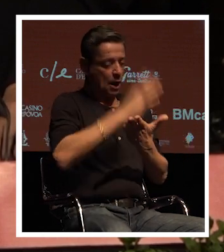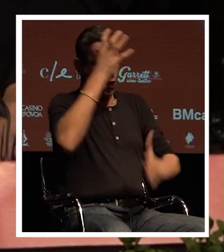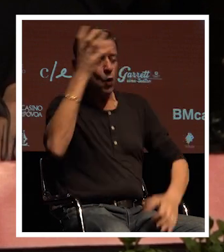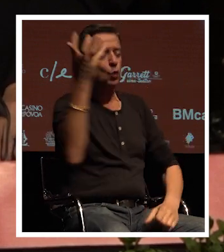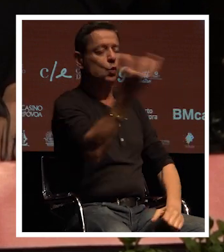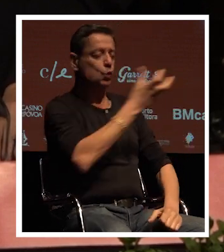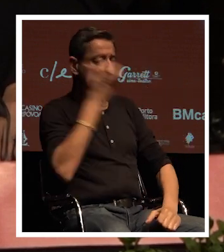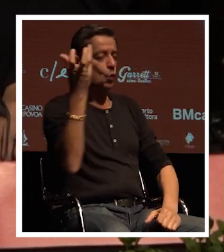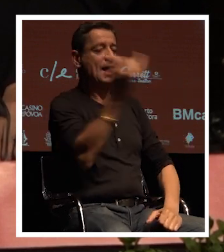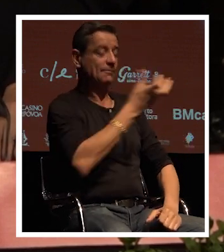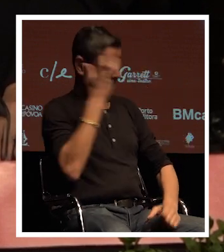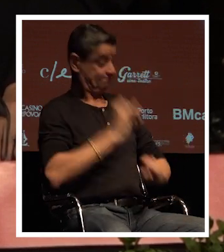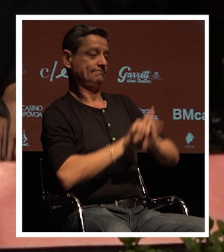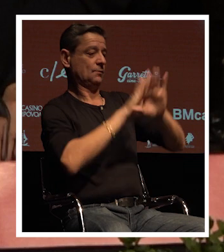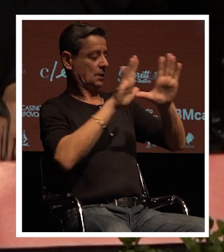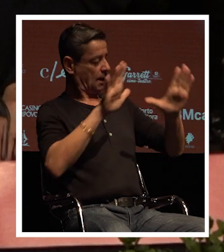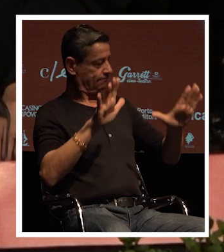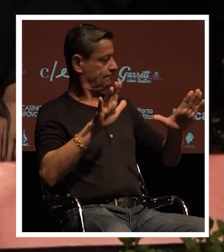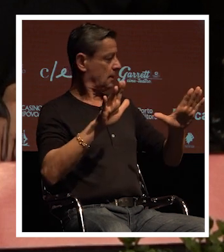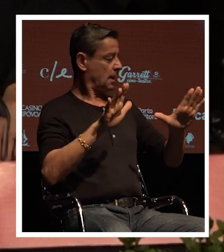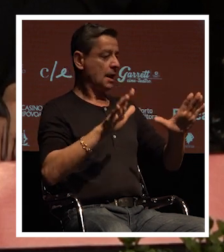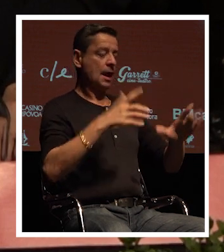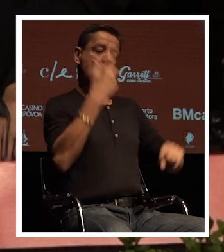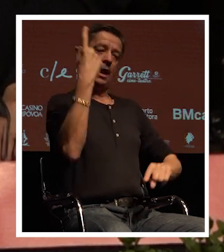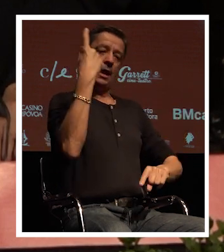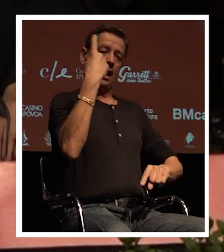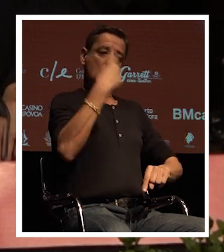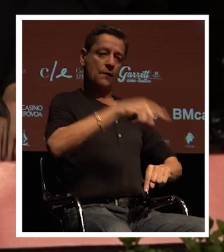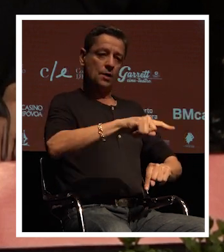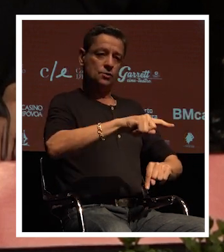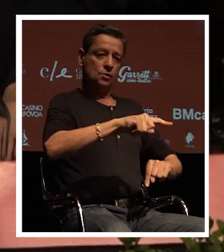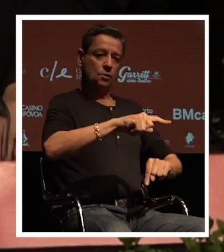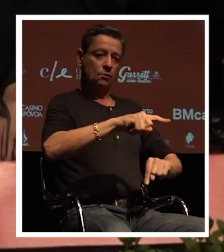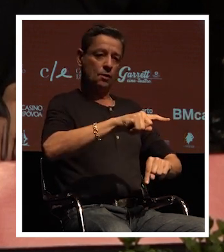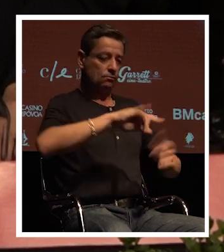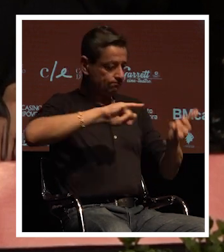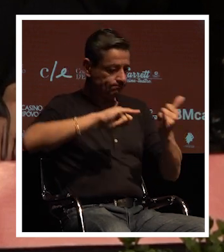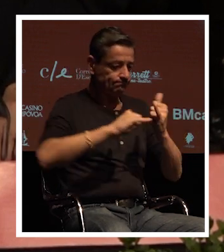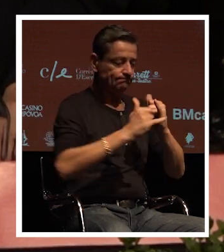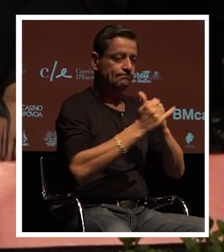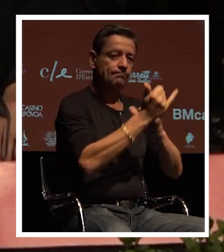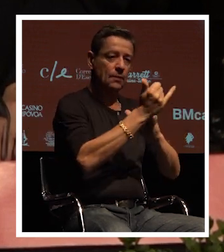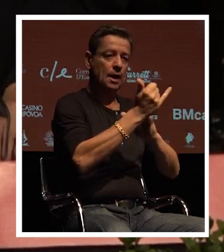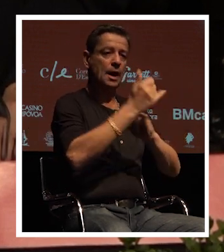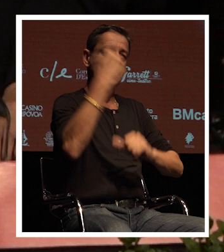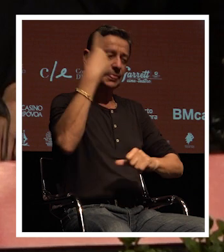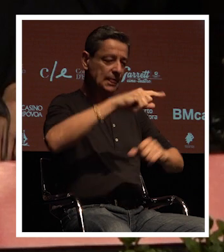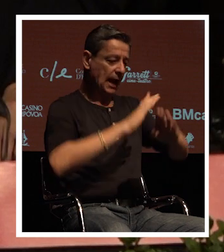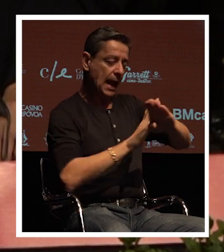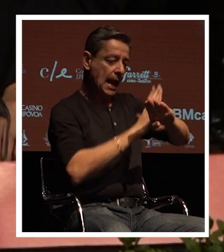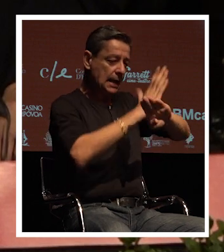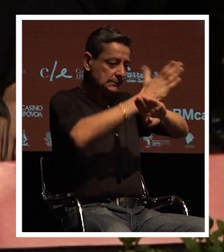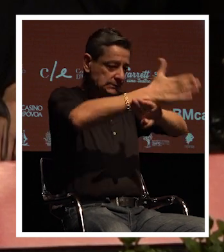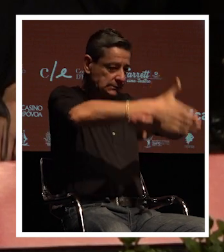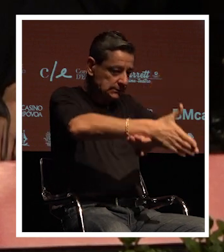legítima Claro está se encontra precisamente naquele gigantesco fosso entre os que a ela tem acesso e os que